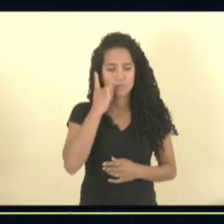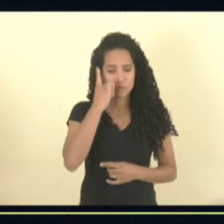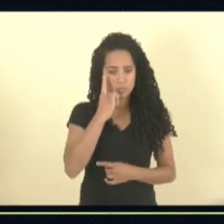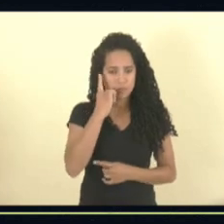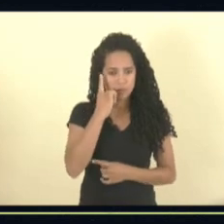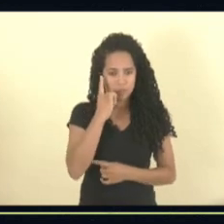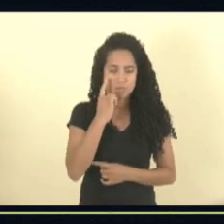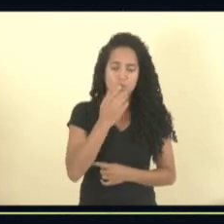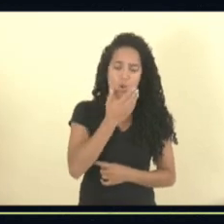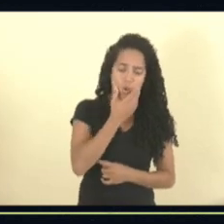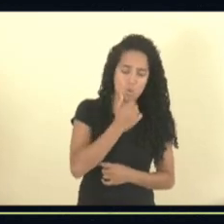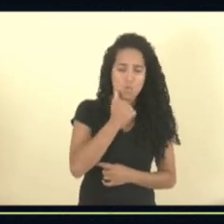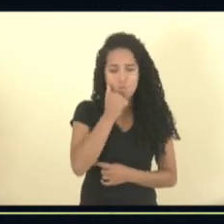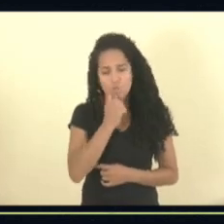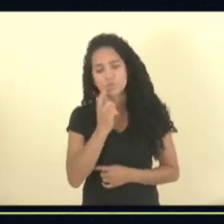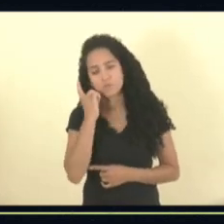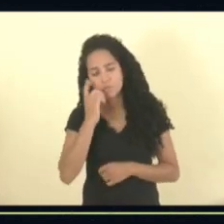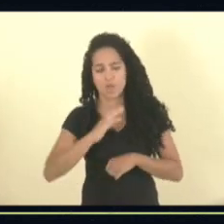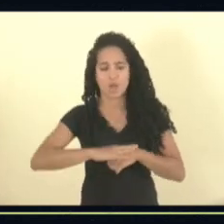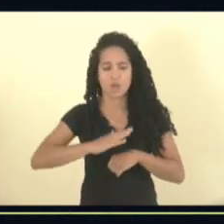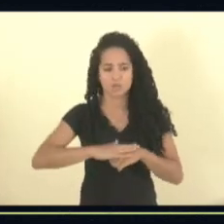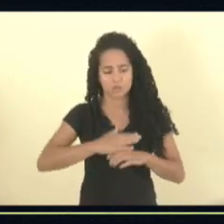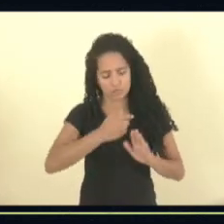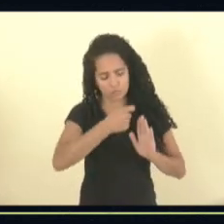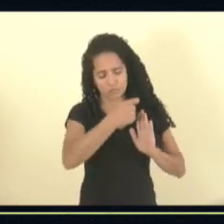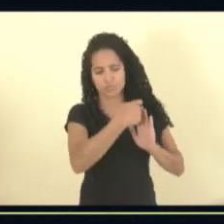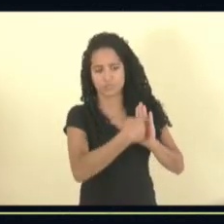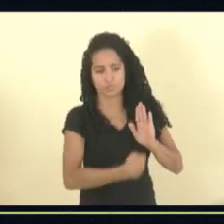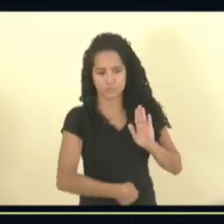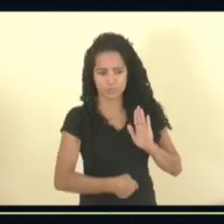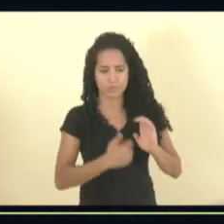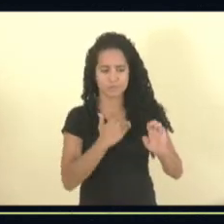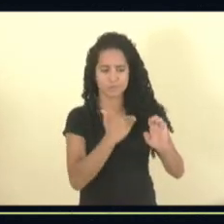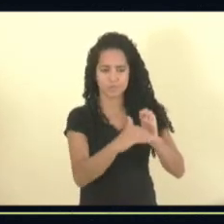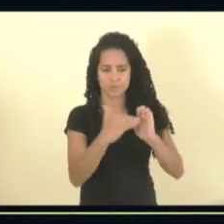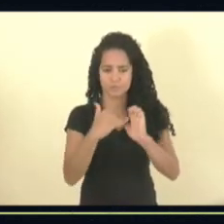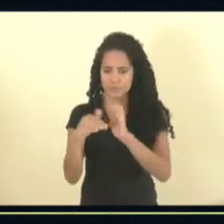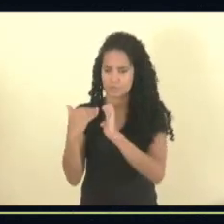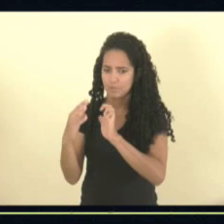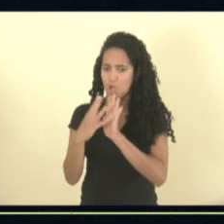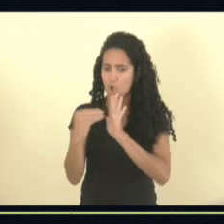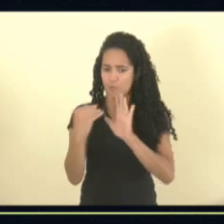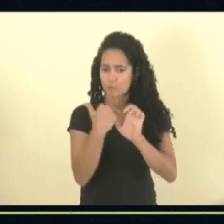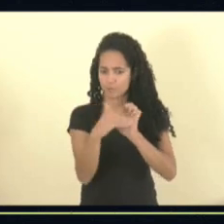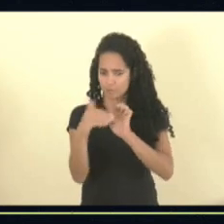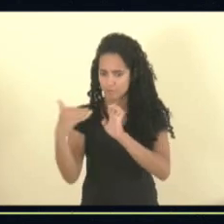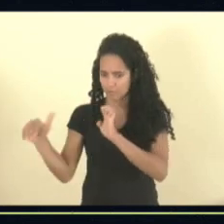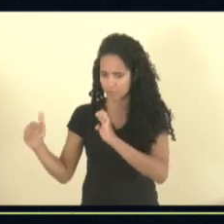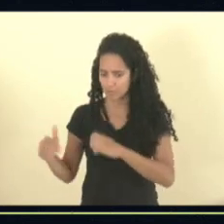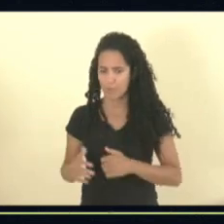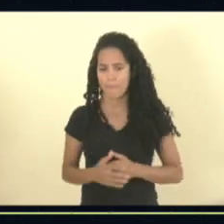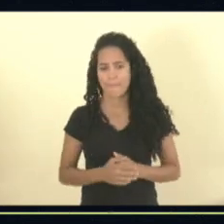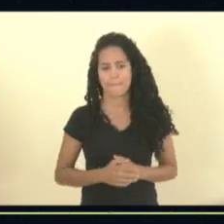ao deputado ou deputada autora do requerimento por cópia eletrônica.